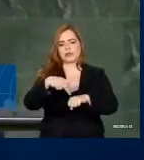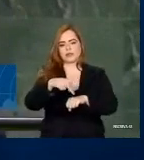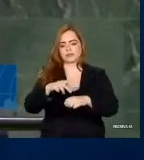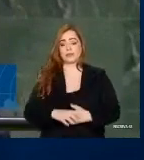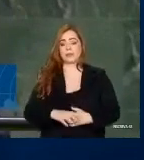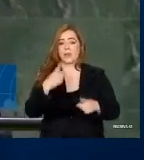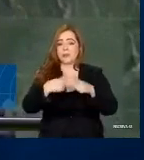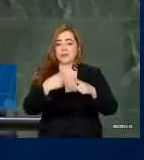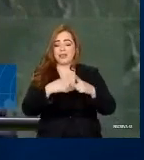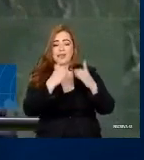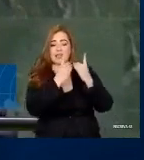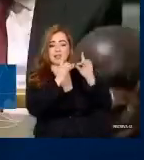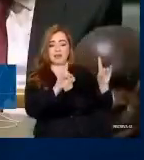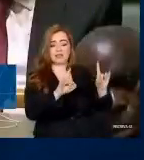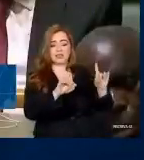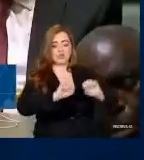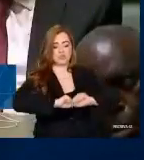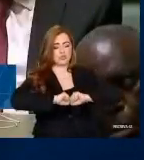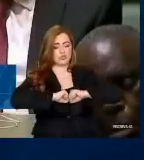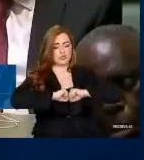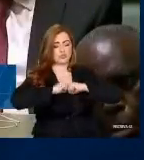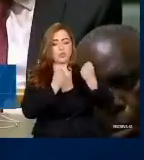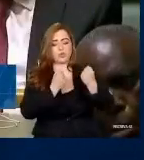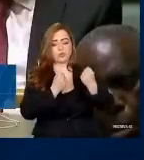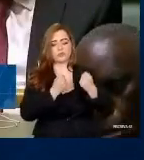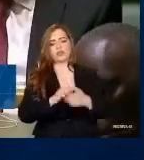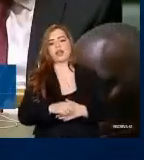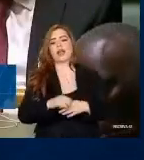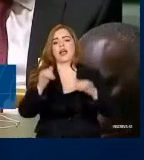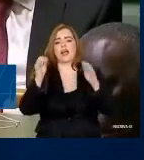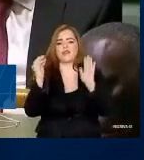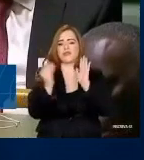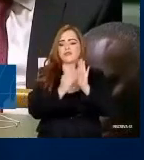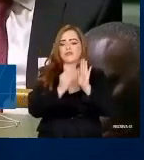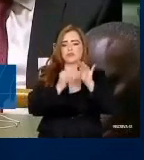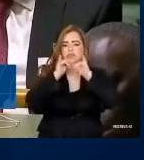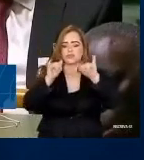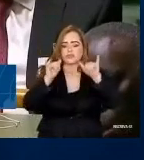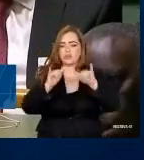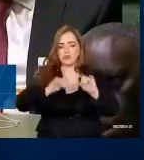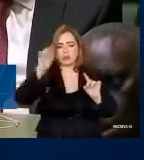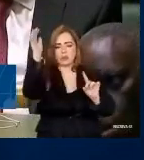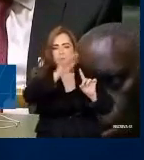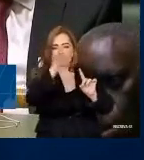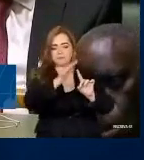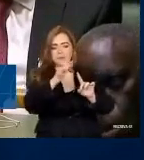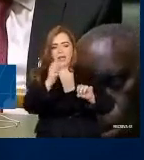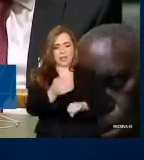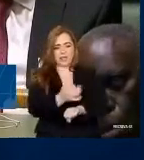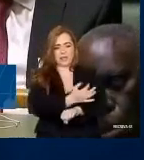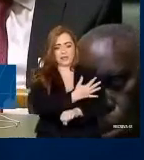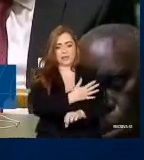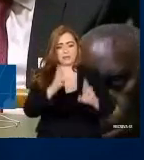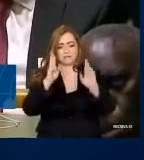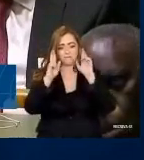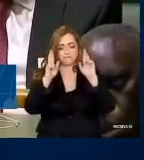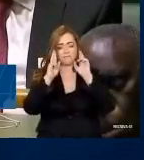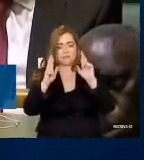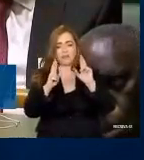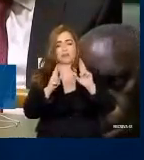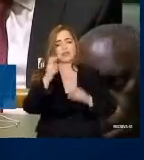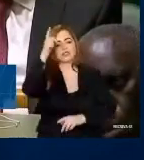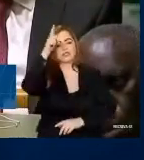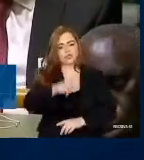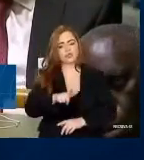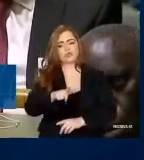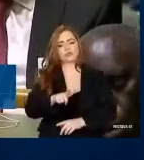sequer sabe falar em espanhol. Em 8 anos, mais esse novo mandato. É muita incompetência